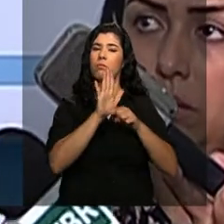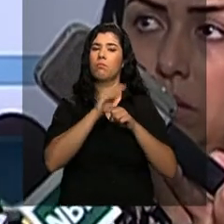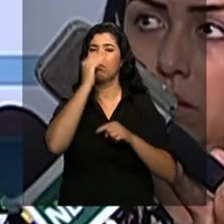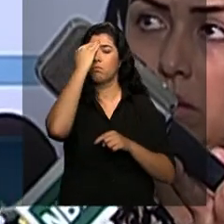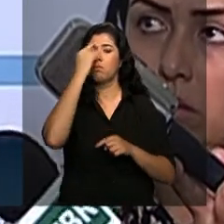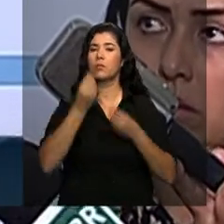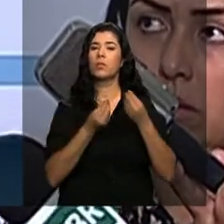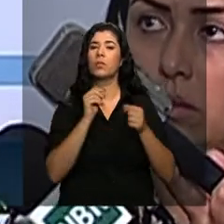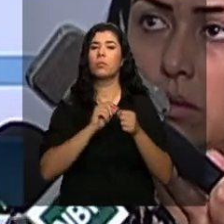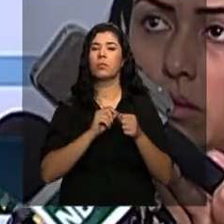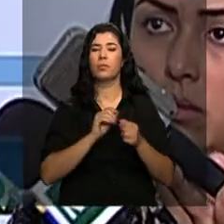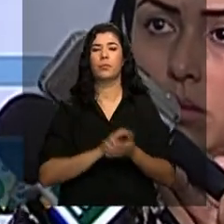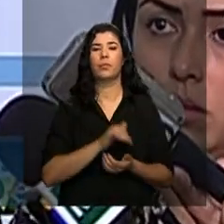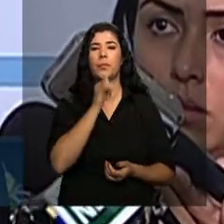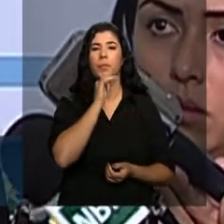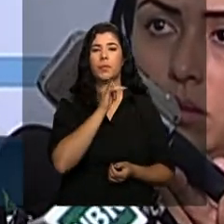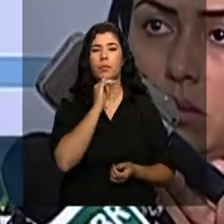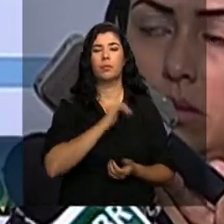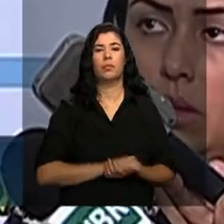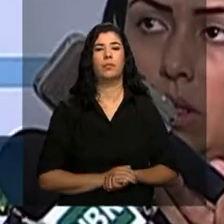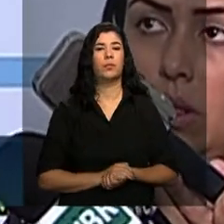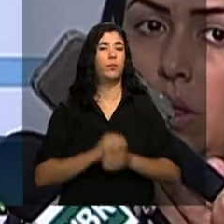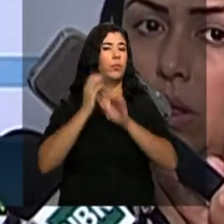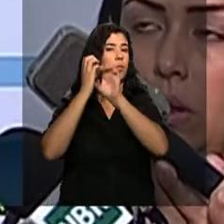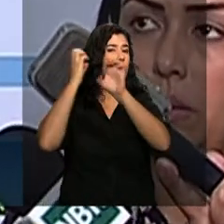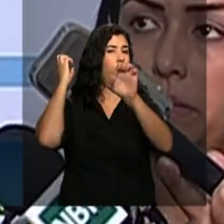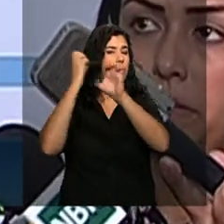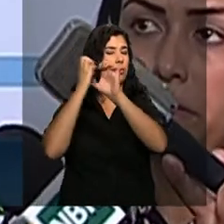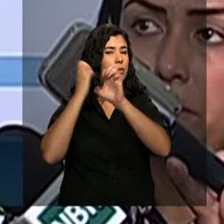um pouco essa situação. Vou imaginar que um engenheiro brasileiro,